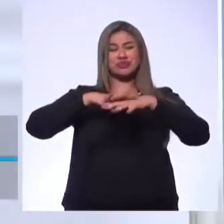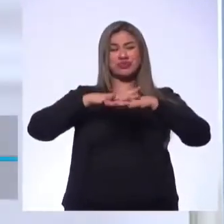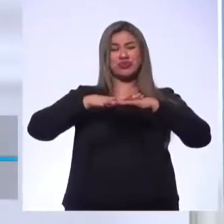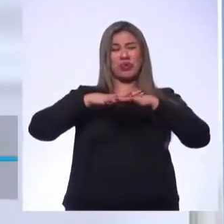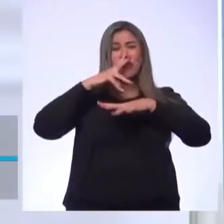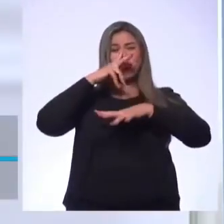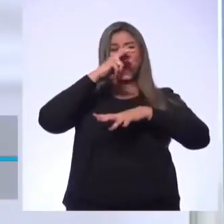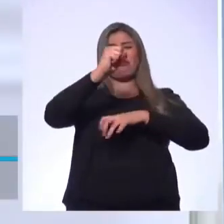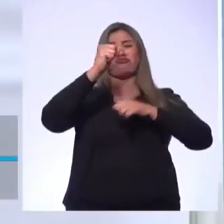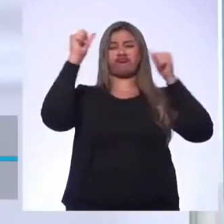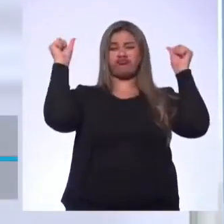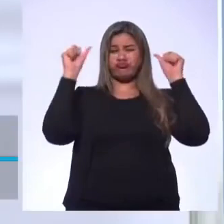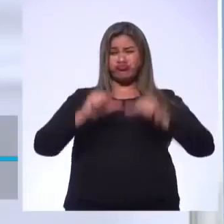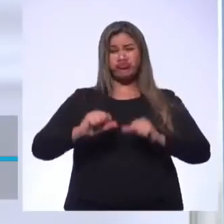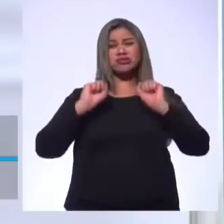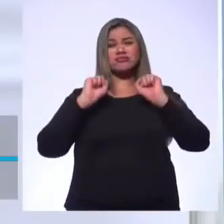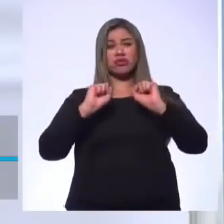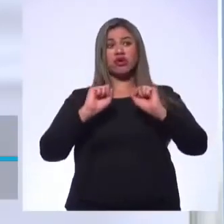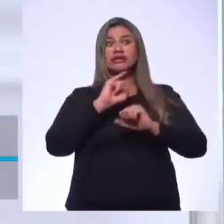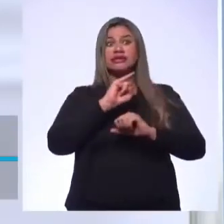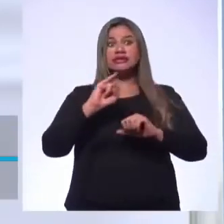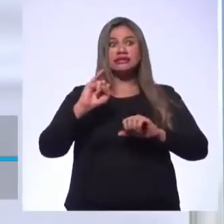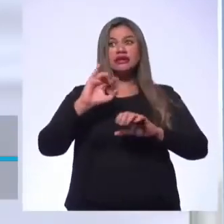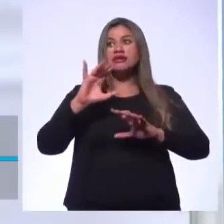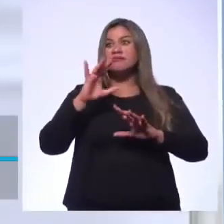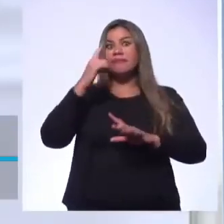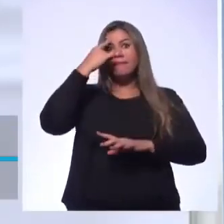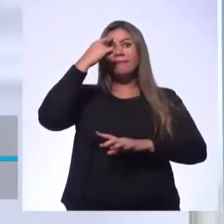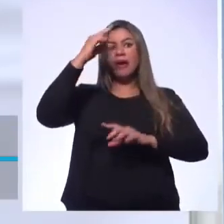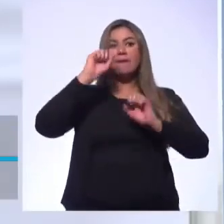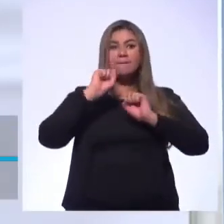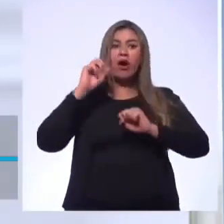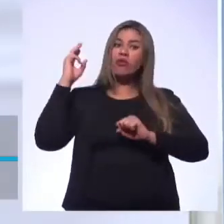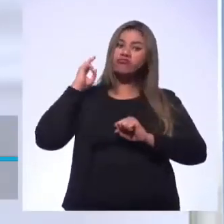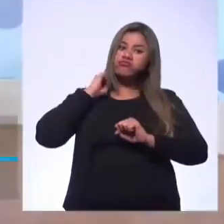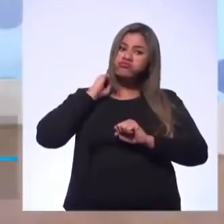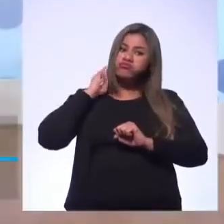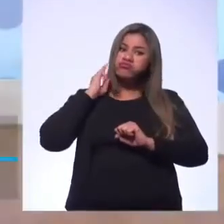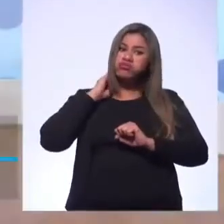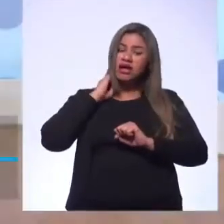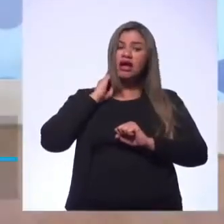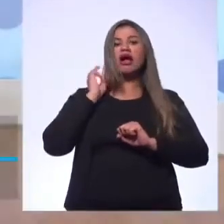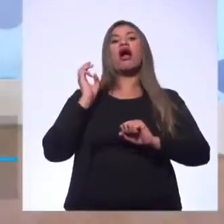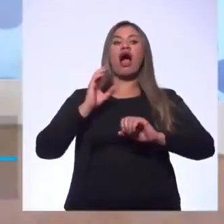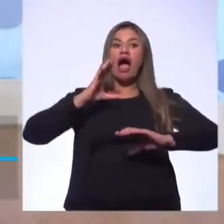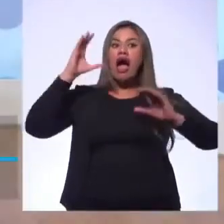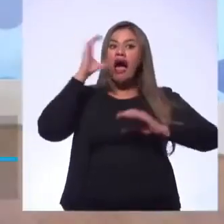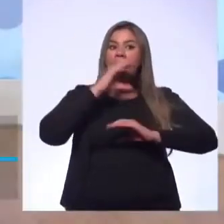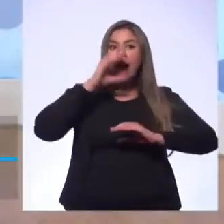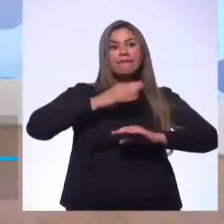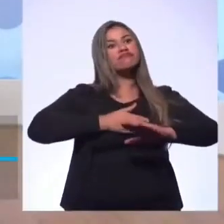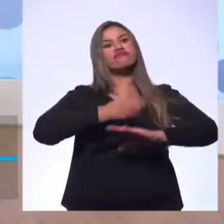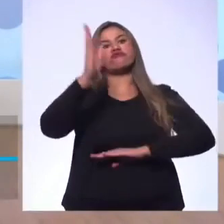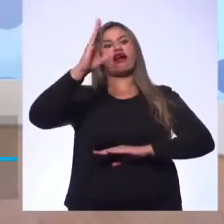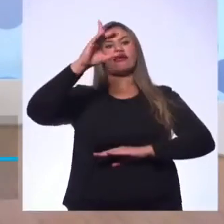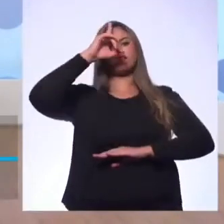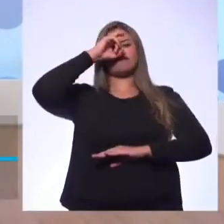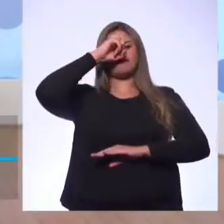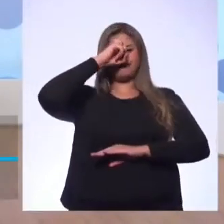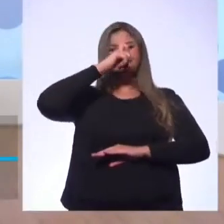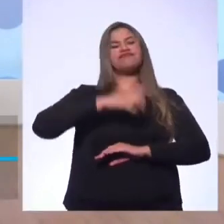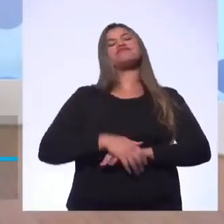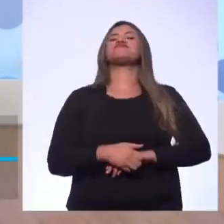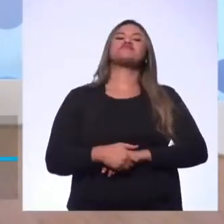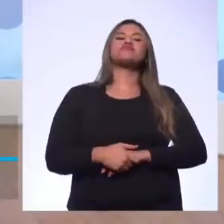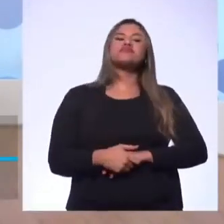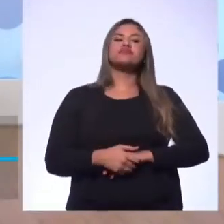brinca. Na suspeita, vai para o pronto-socorro. Tá bom? Um abraço aí para o professor Gil, acho que é o professor Gil,